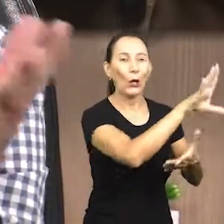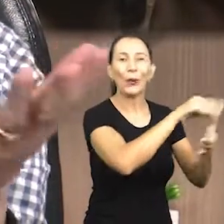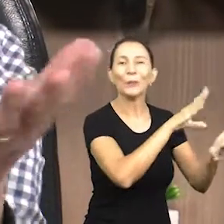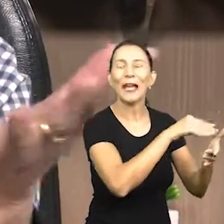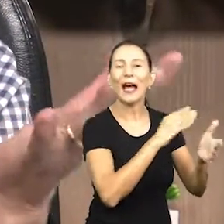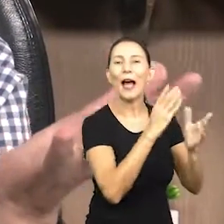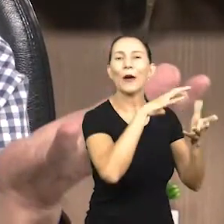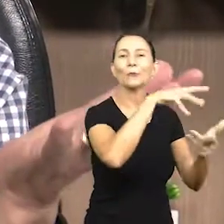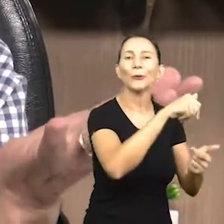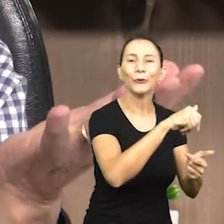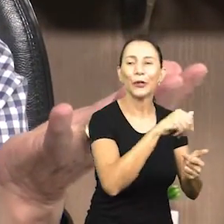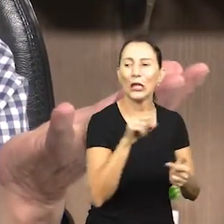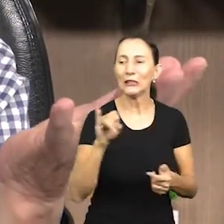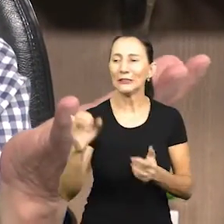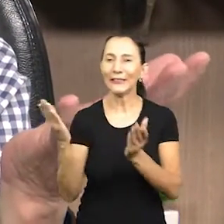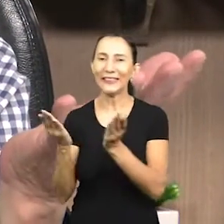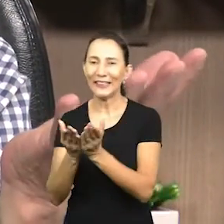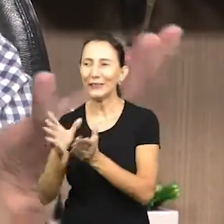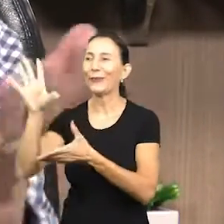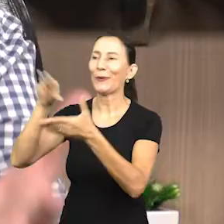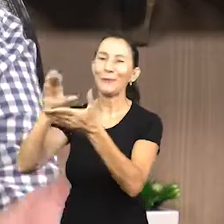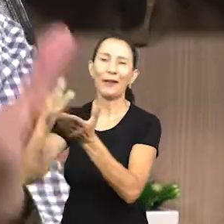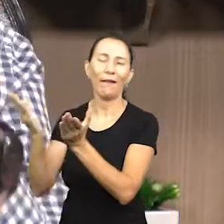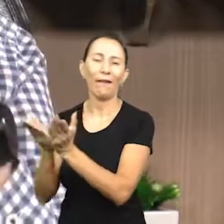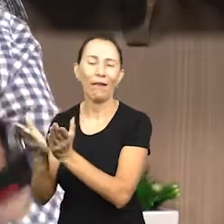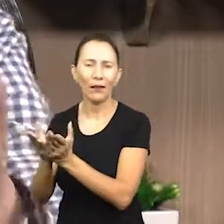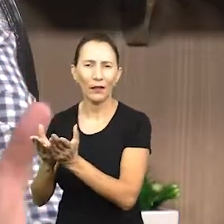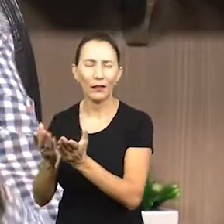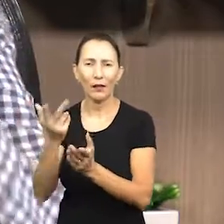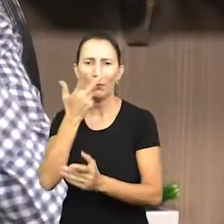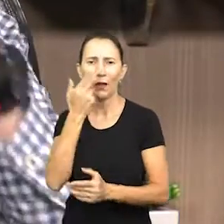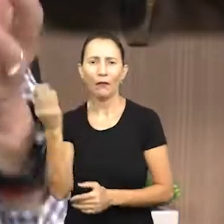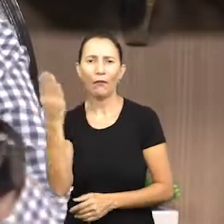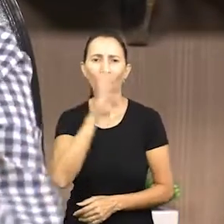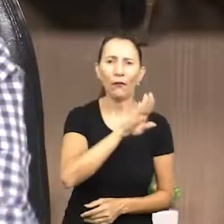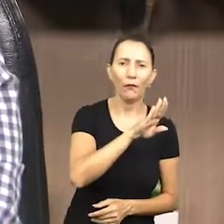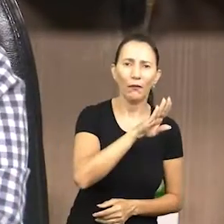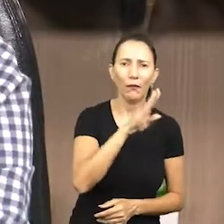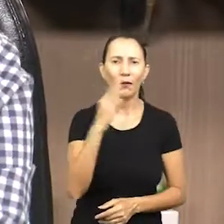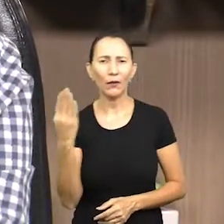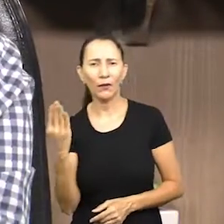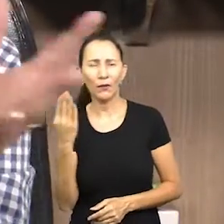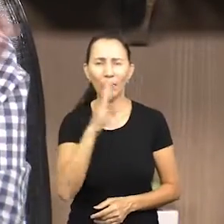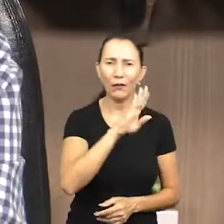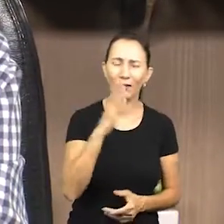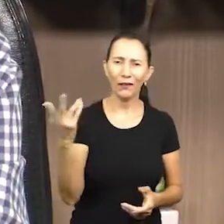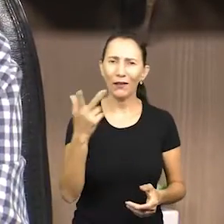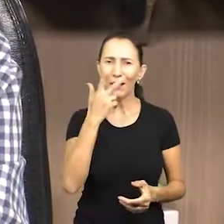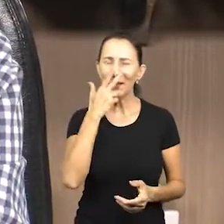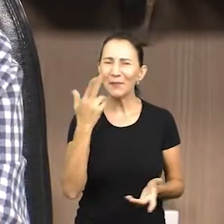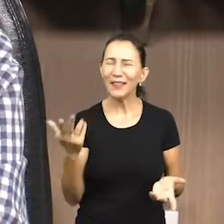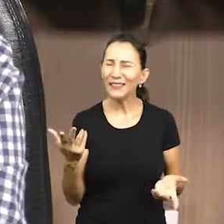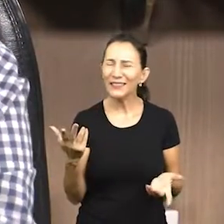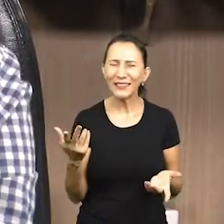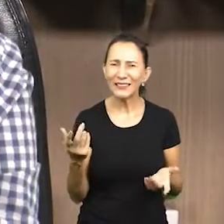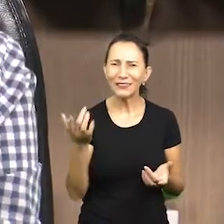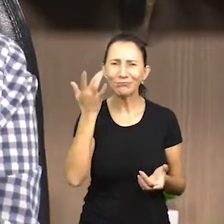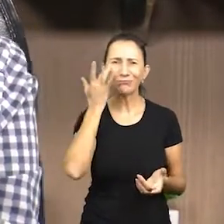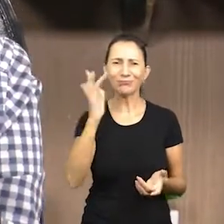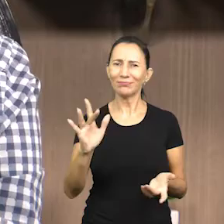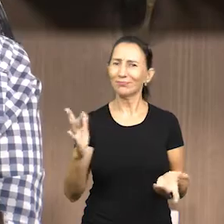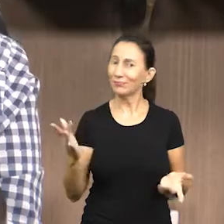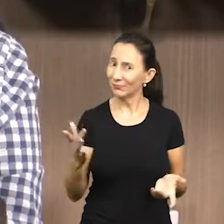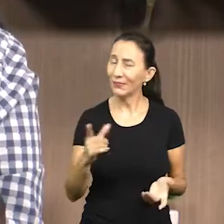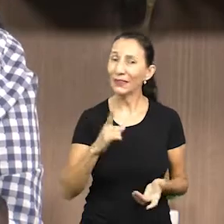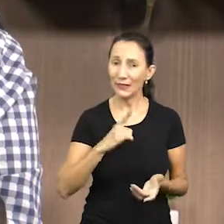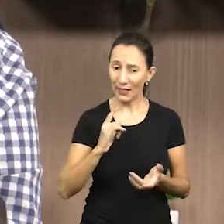falou, Pedro, não está certo isso. Você está tomando a forma de que... De onde você está? Assim, tem